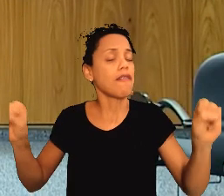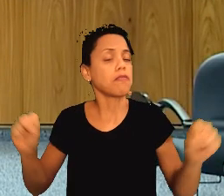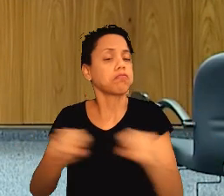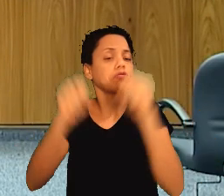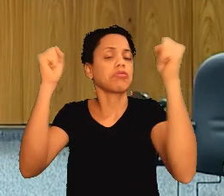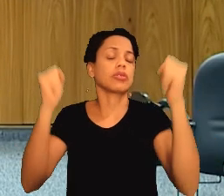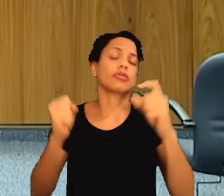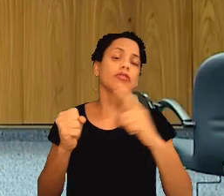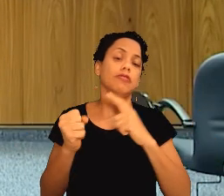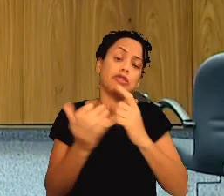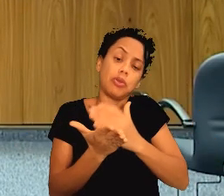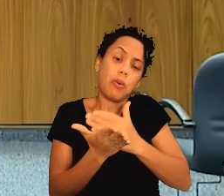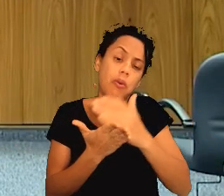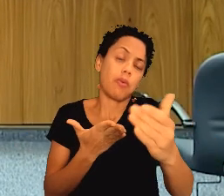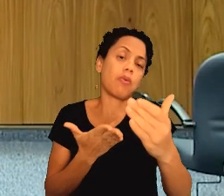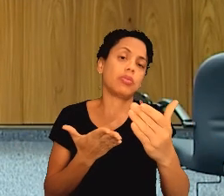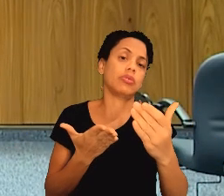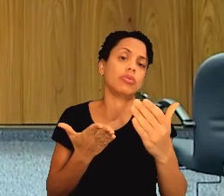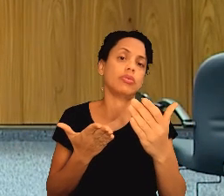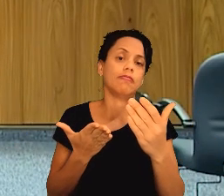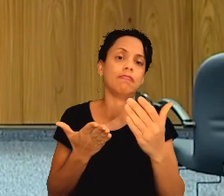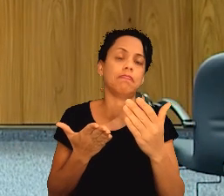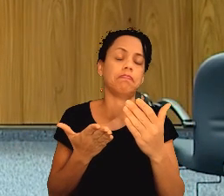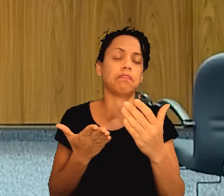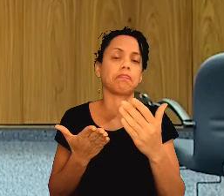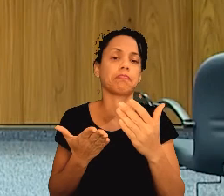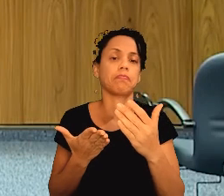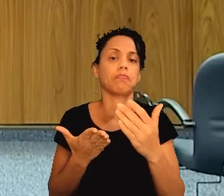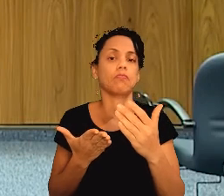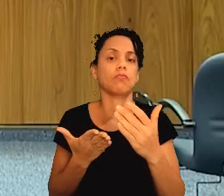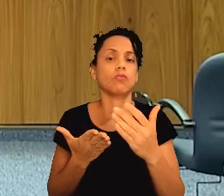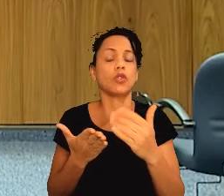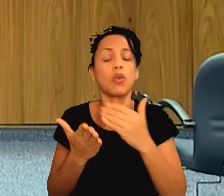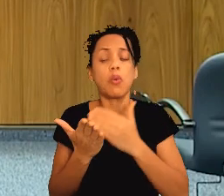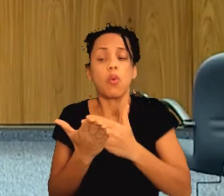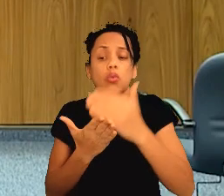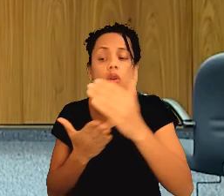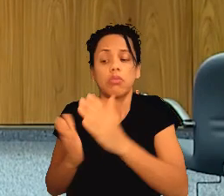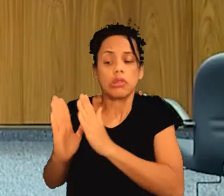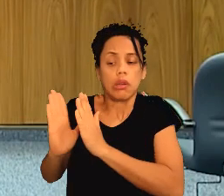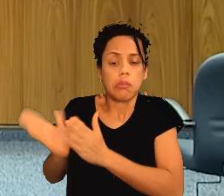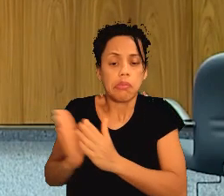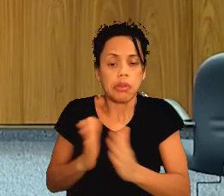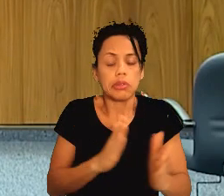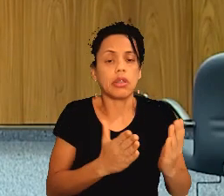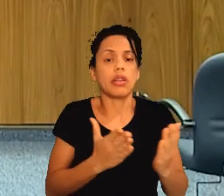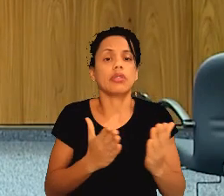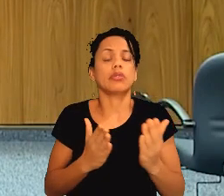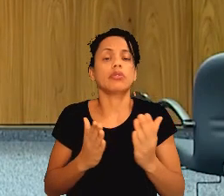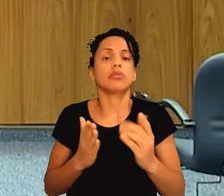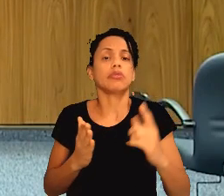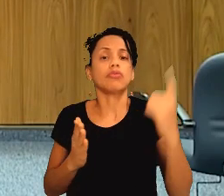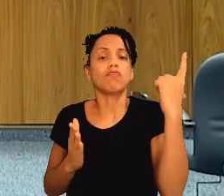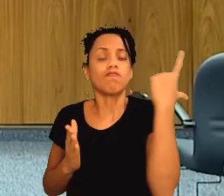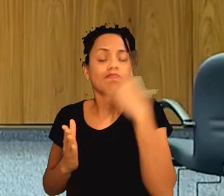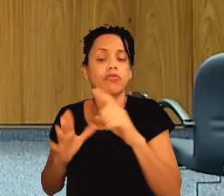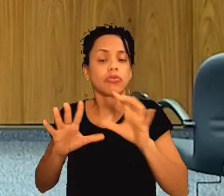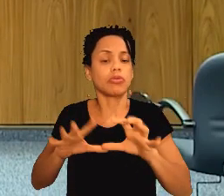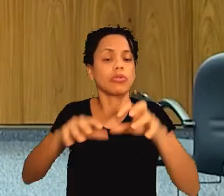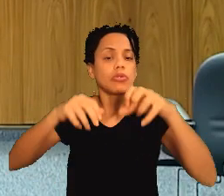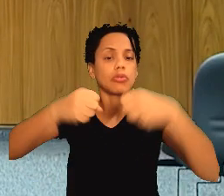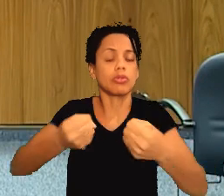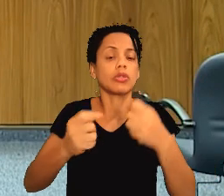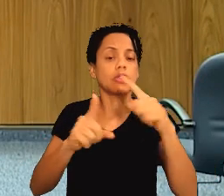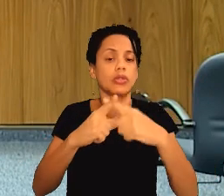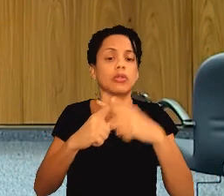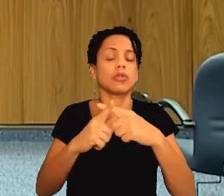era de violações e que começou com o processo de colonização do próprio estado do Mato